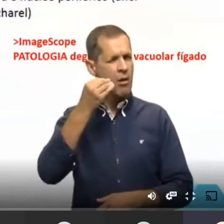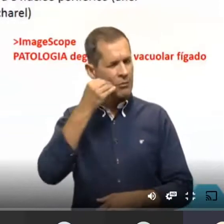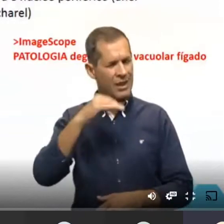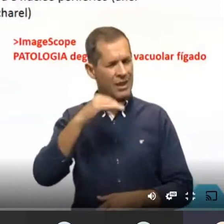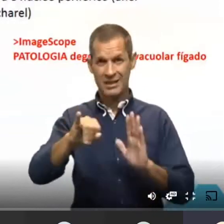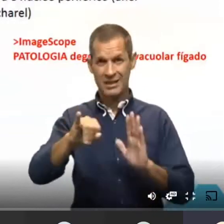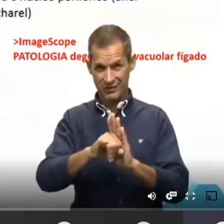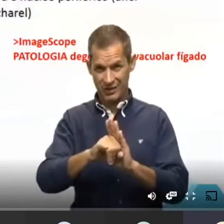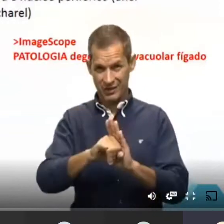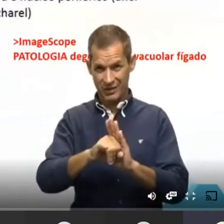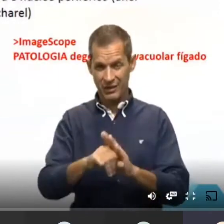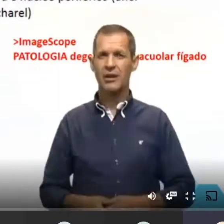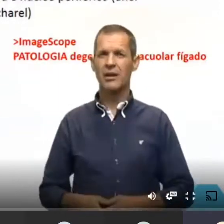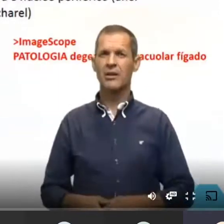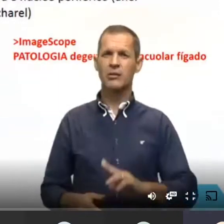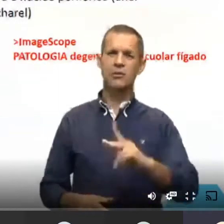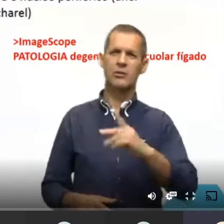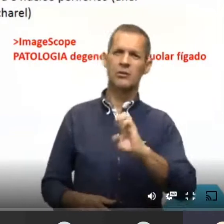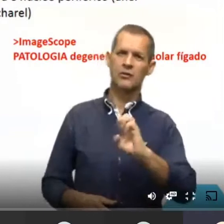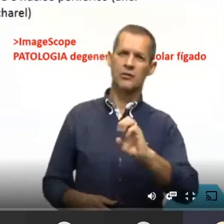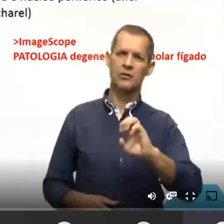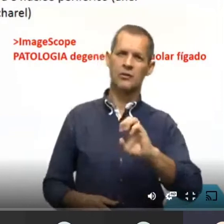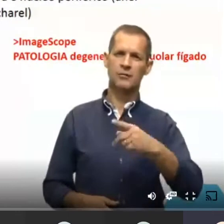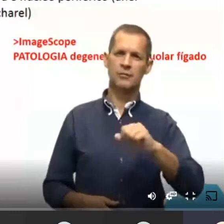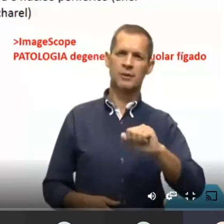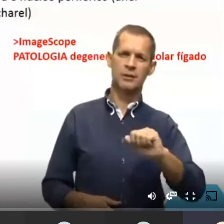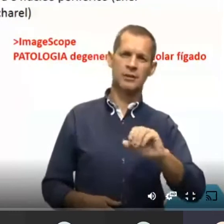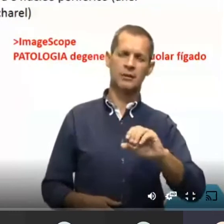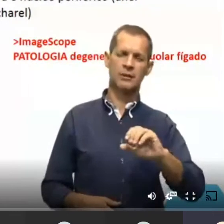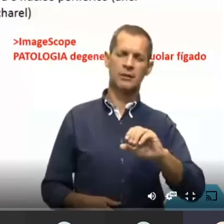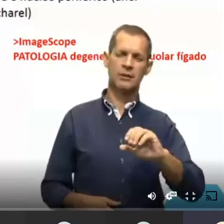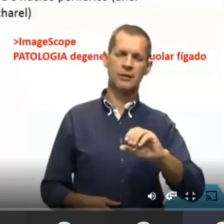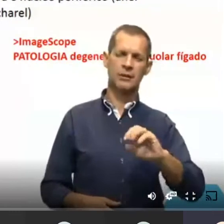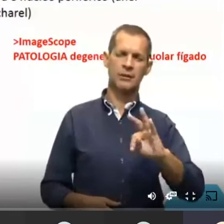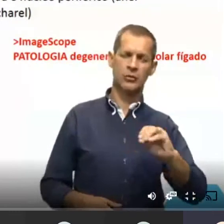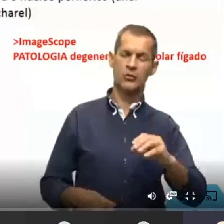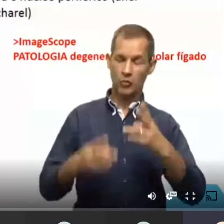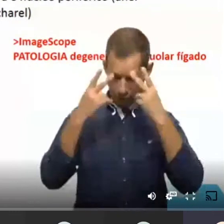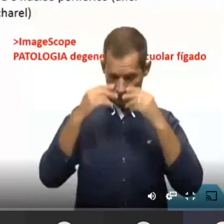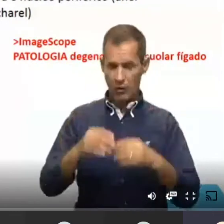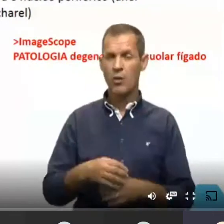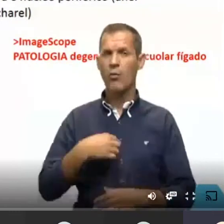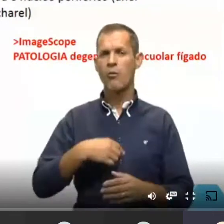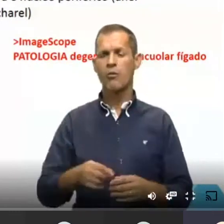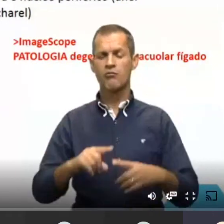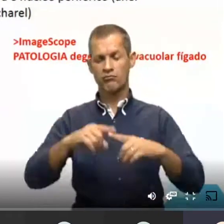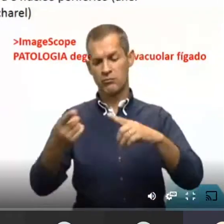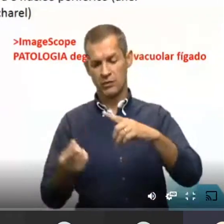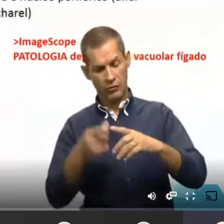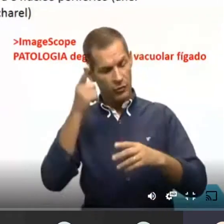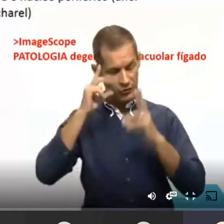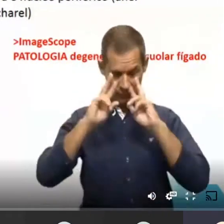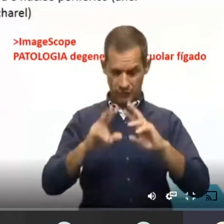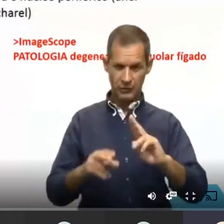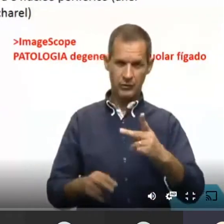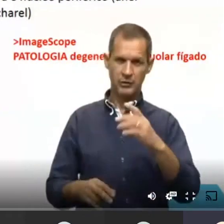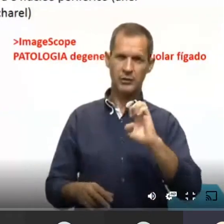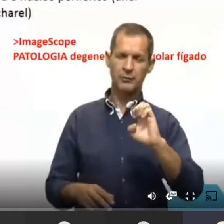tentar identificar os hepatócitos normais, né? Eu vou circular alguns deles aqui, então vocês conseguem observar